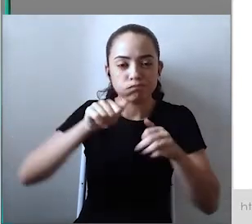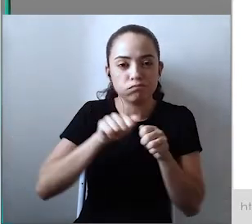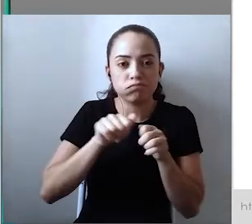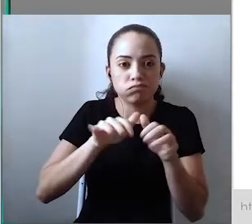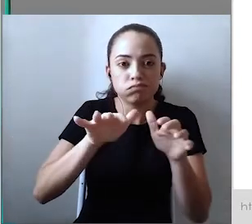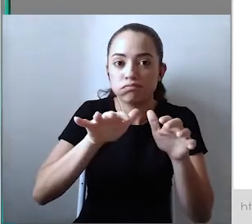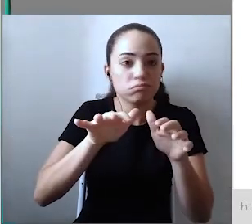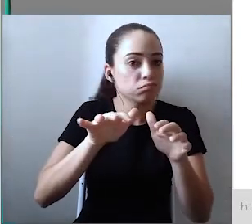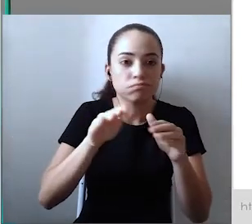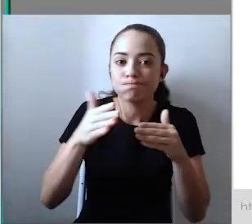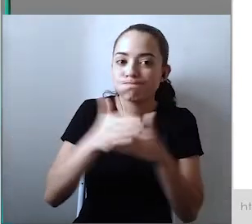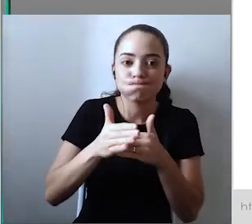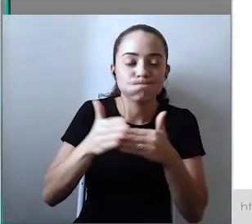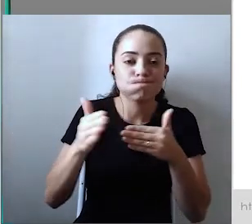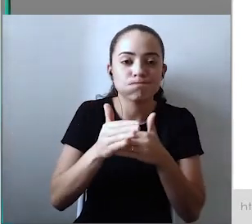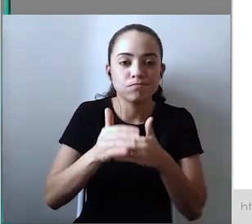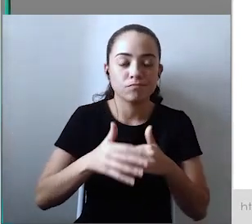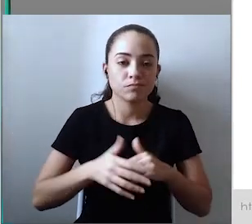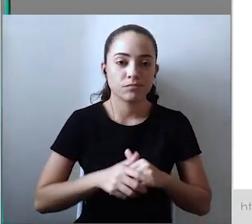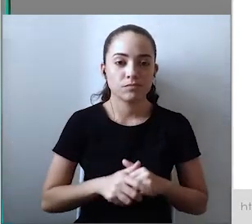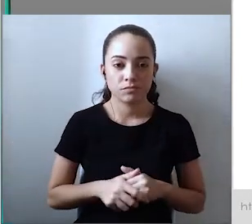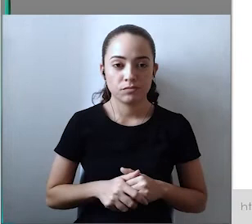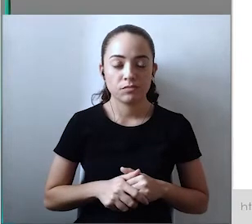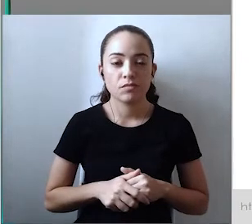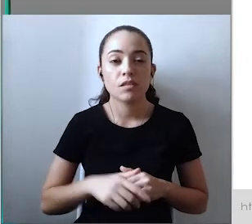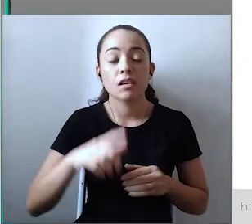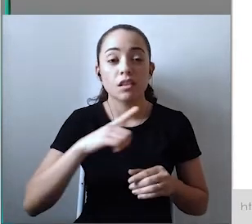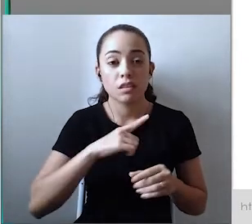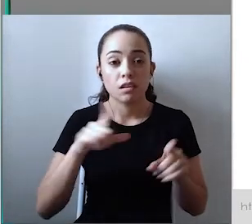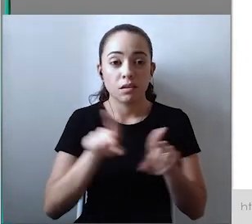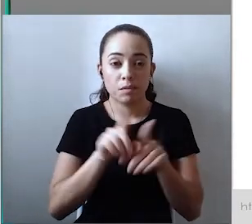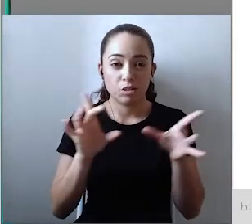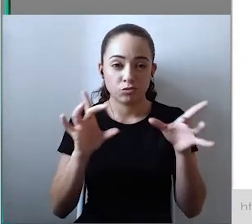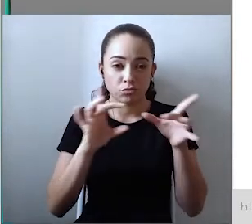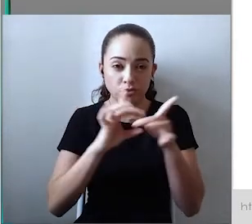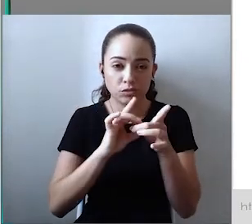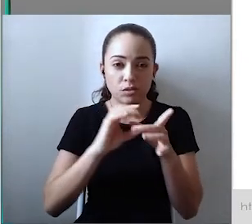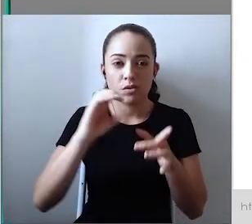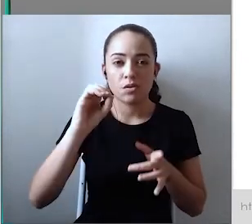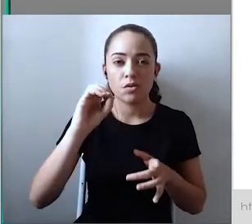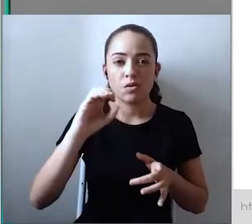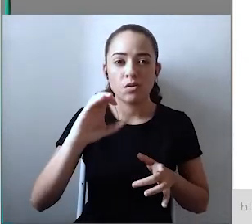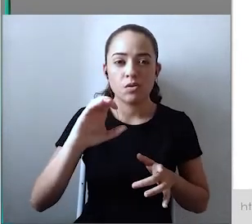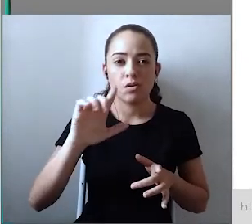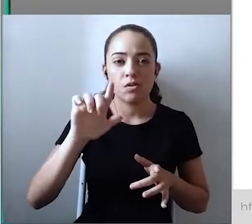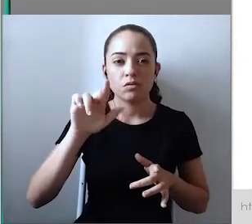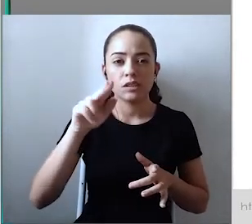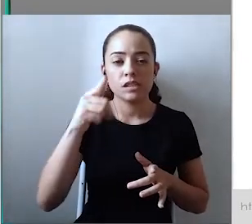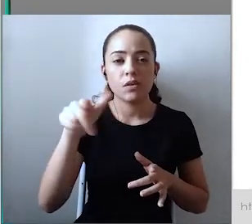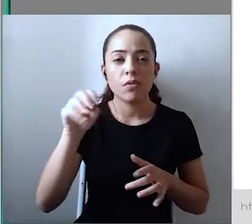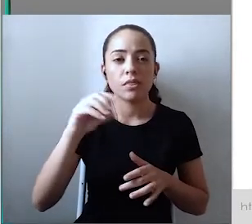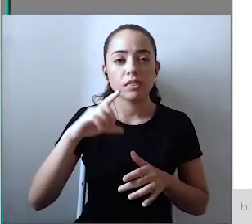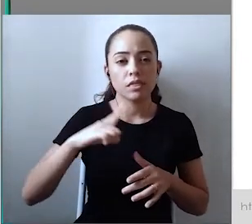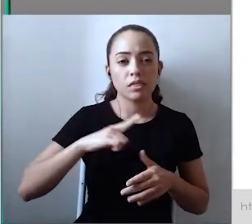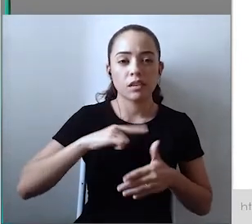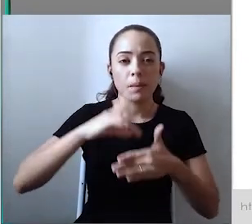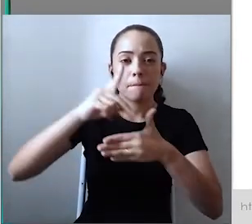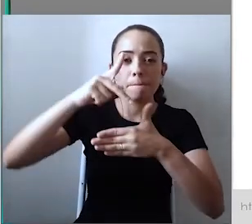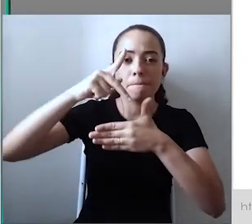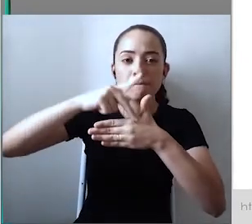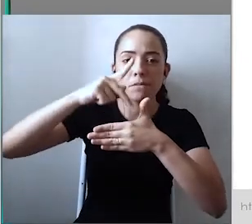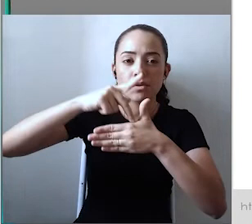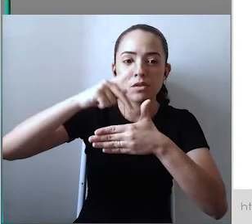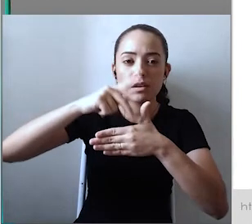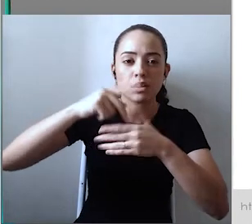física para a difusão lateral da membrana plasmática. As junções de oclusão são formadas por mais de 40 tipos de